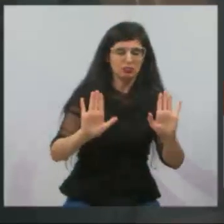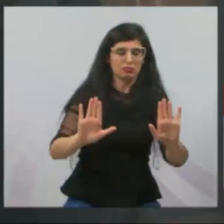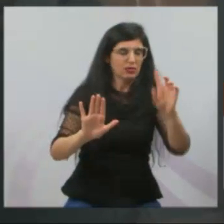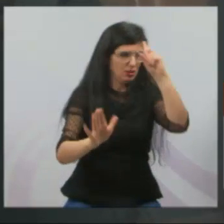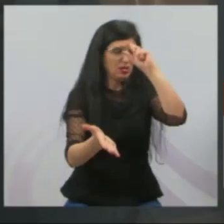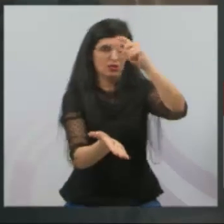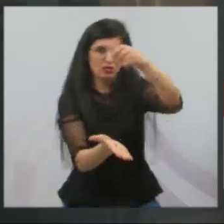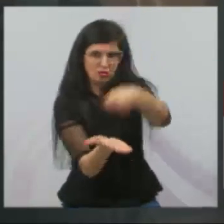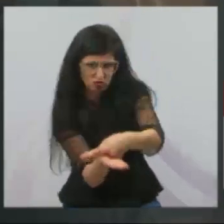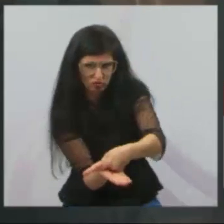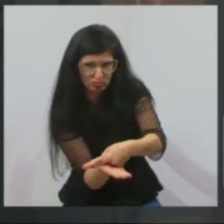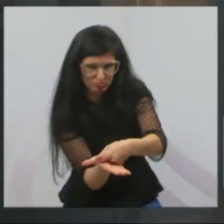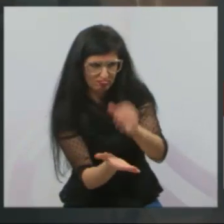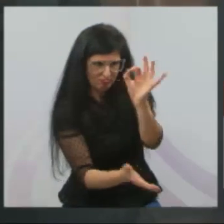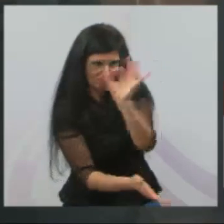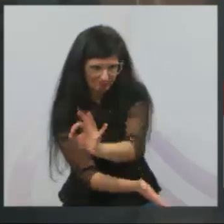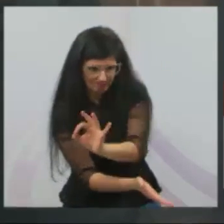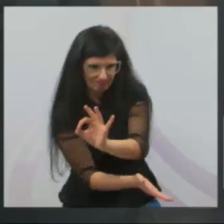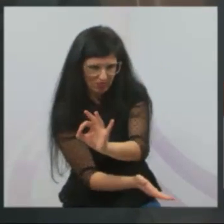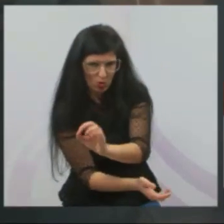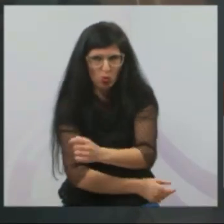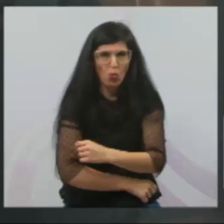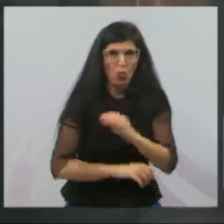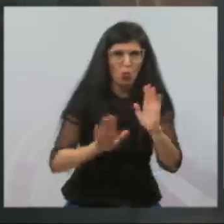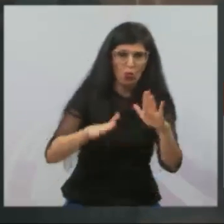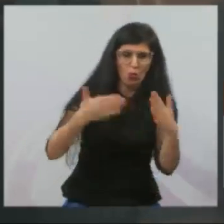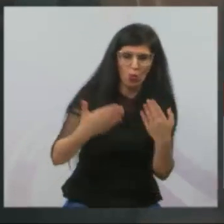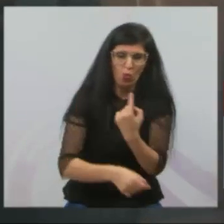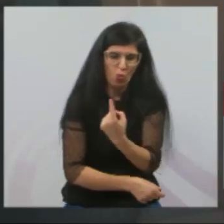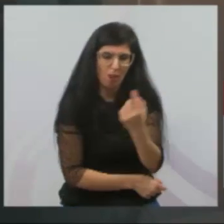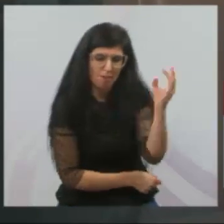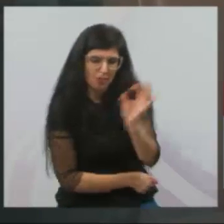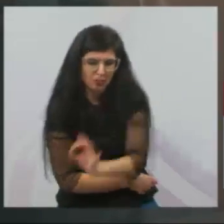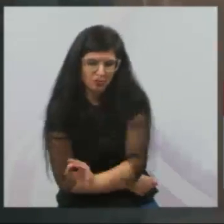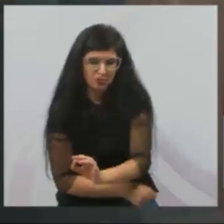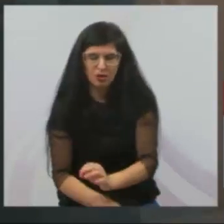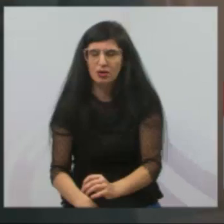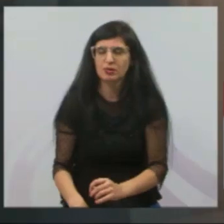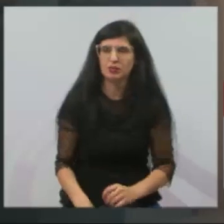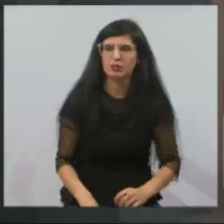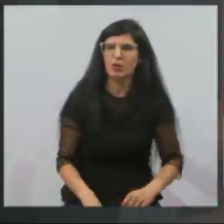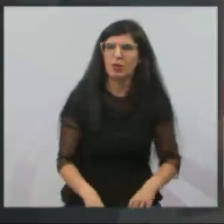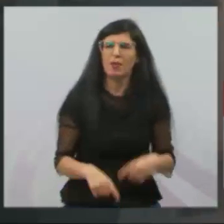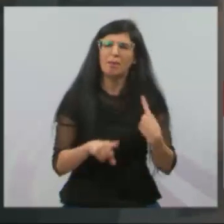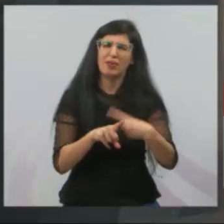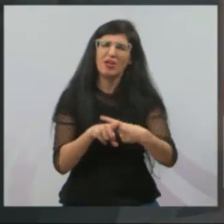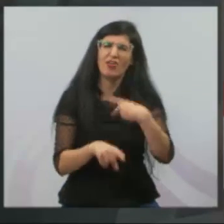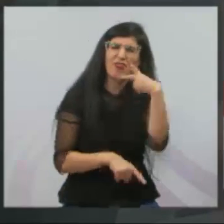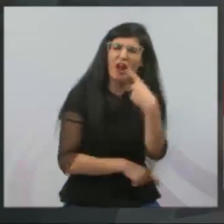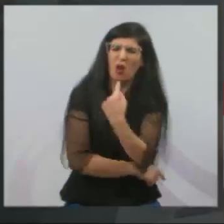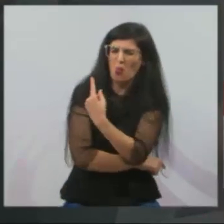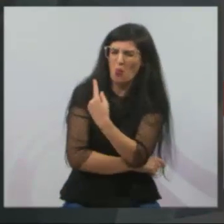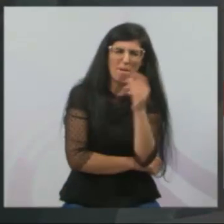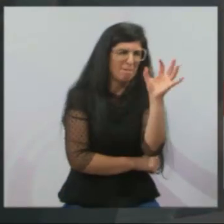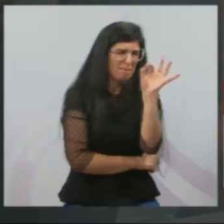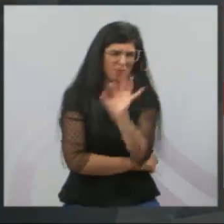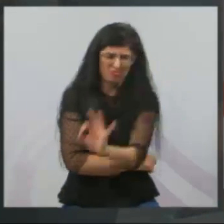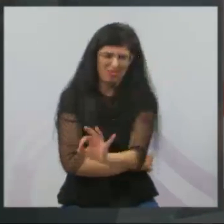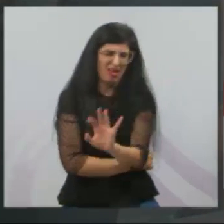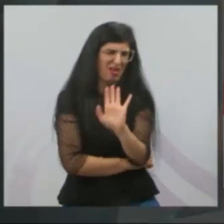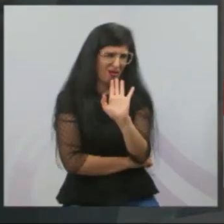sim fazer a recomposição desse 1%. Até porque, quando a gente fala 1%, pode ser que para nós